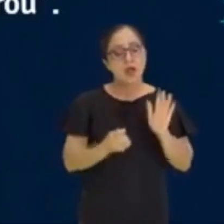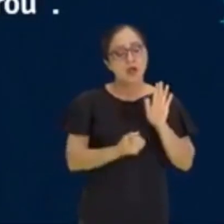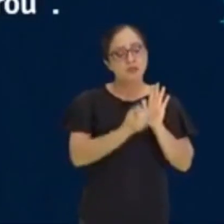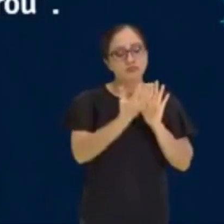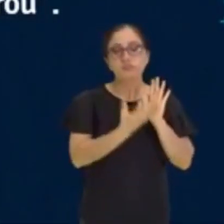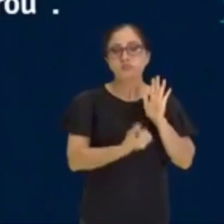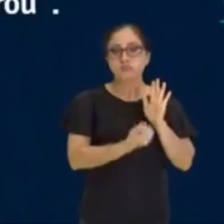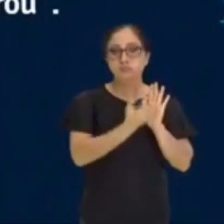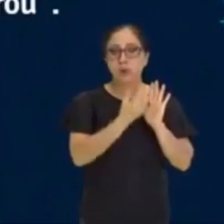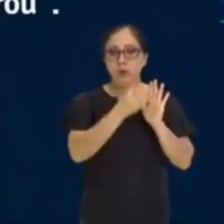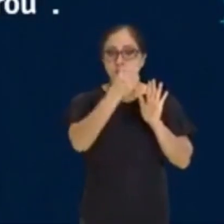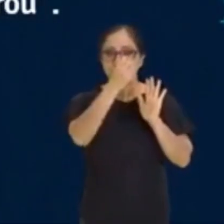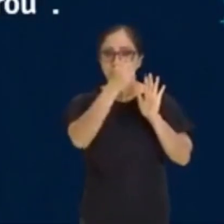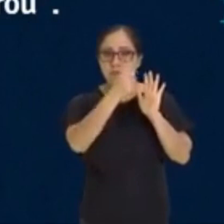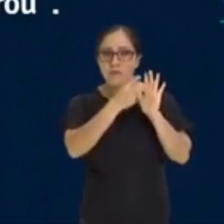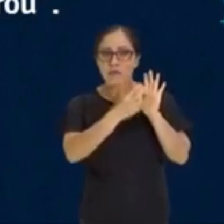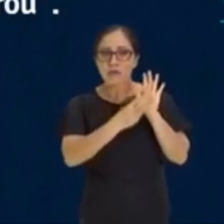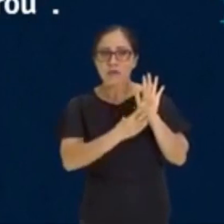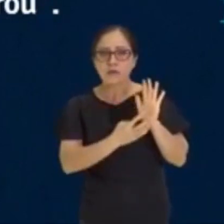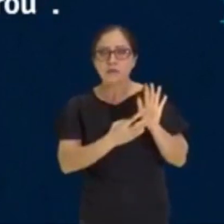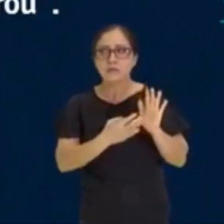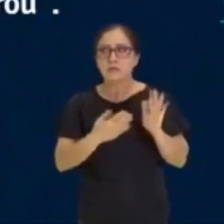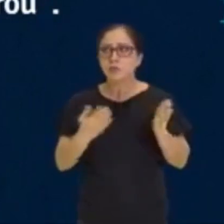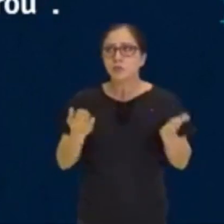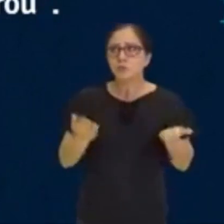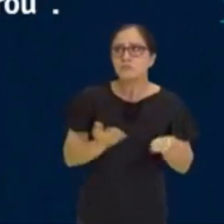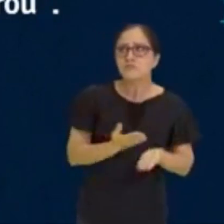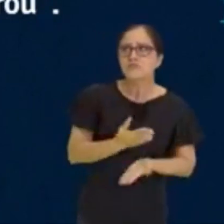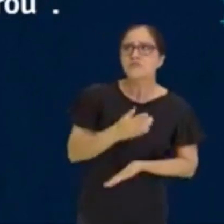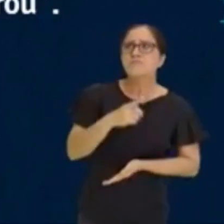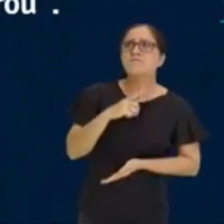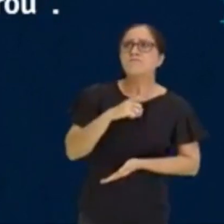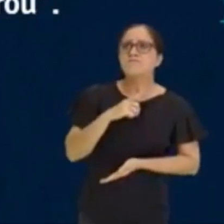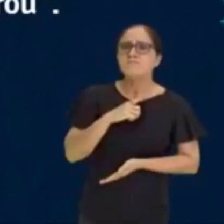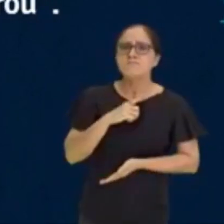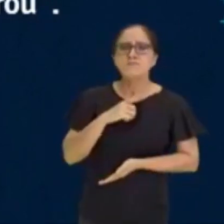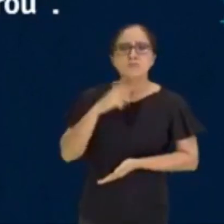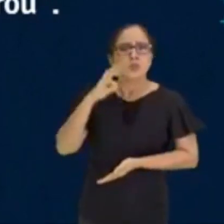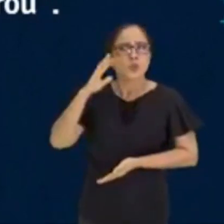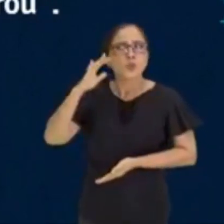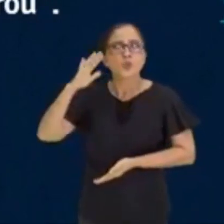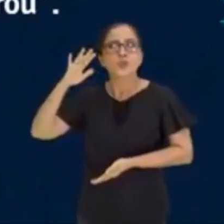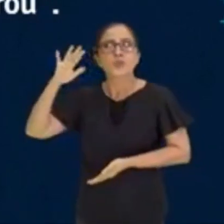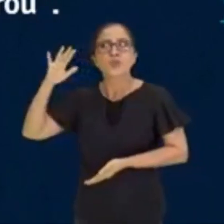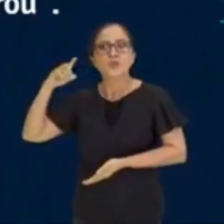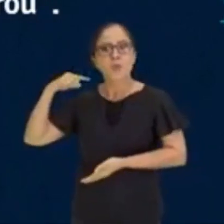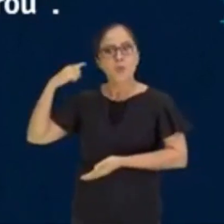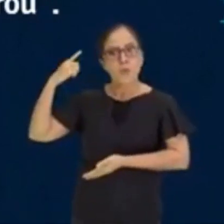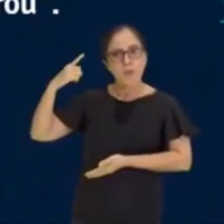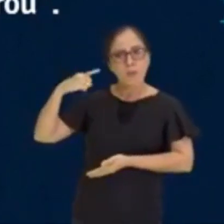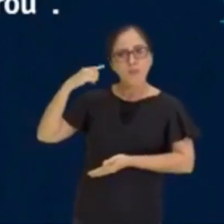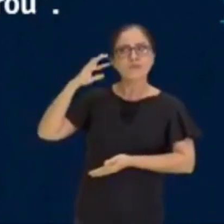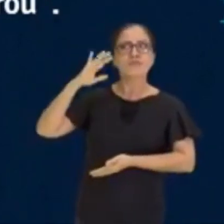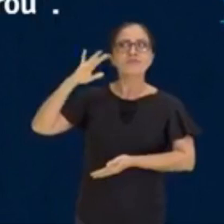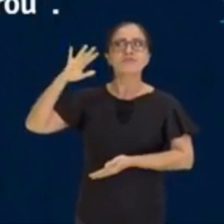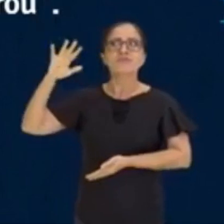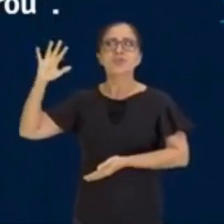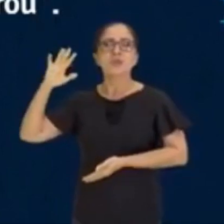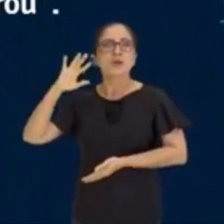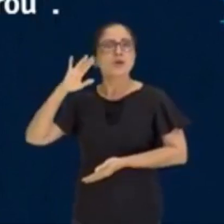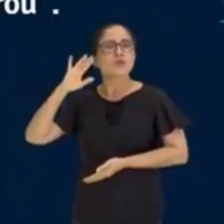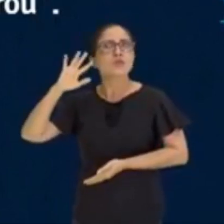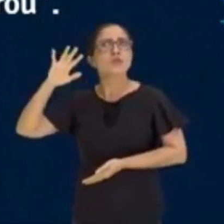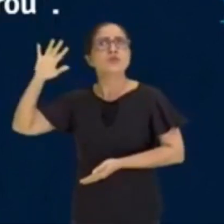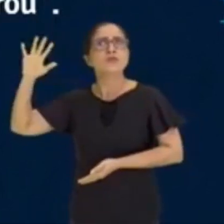a canção dizendo, hoje eu tive um sonho de sonhador, Maluco que sou, eu sonhei com o dia em que a Terra